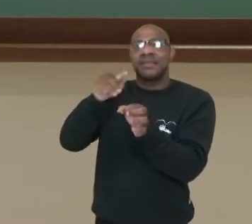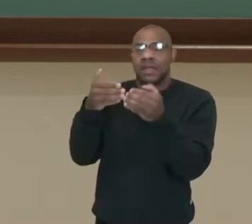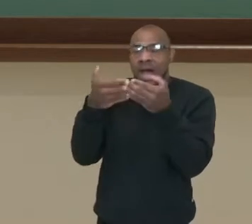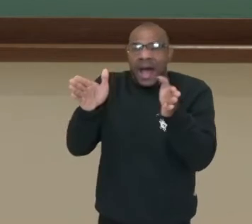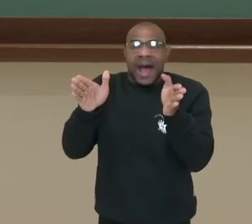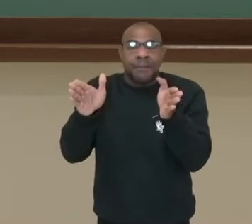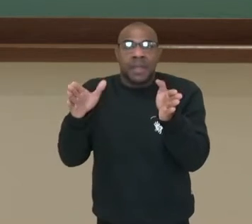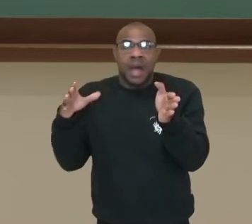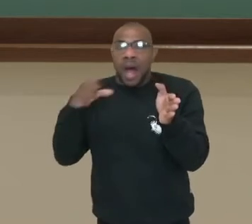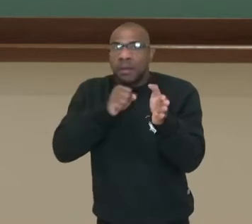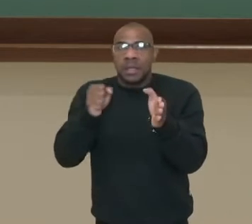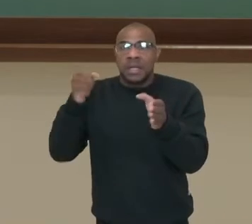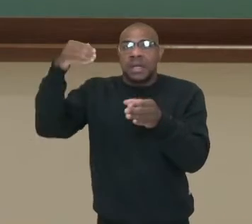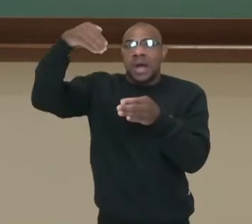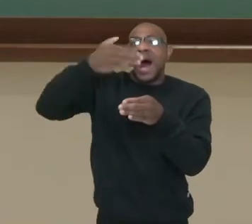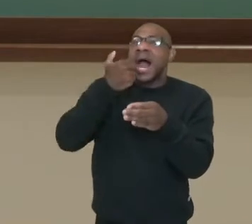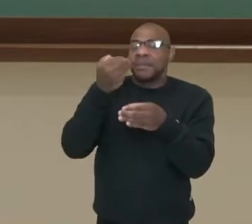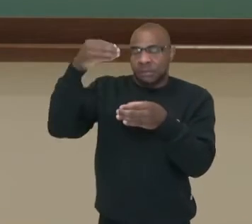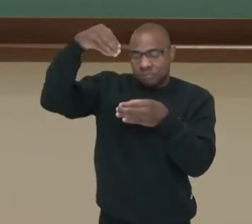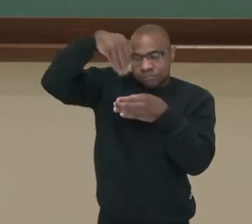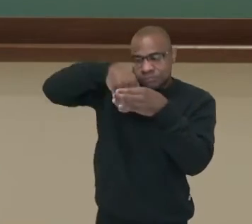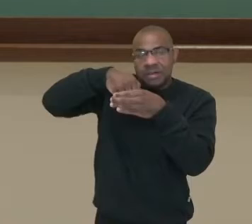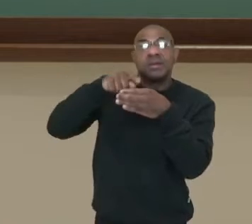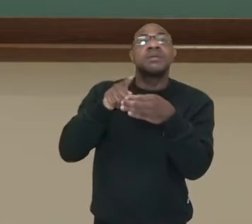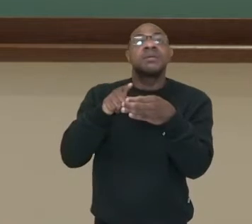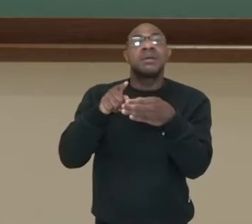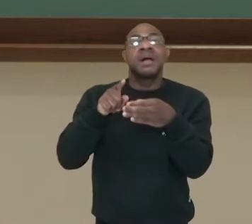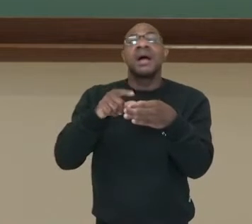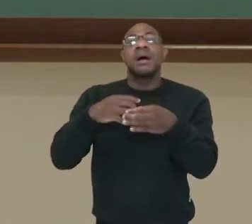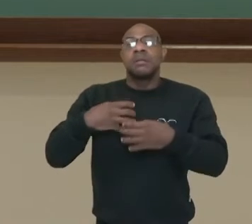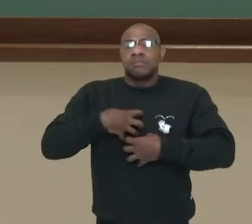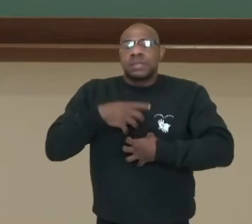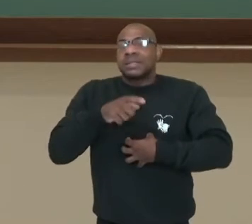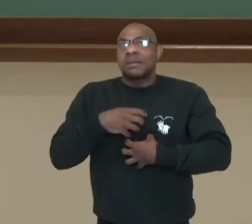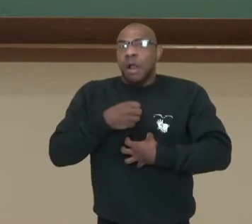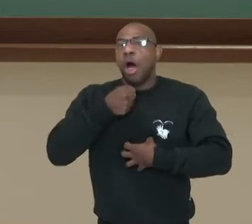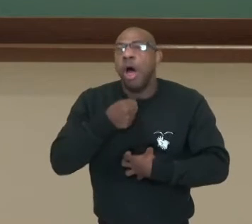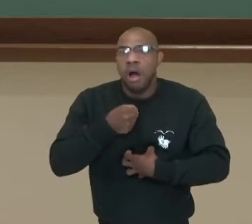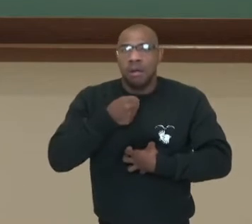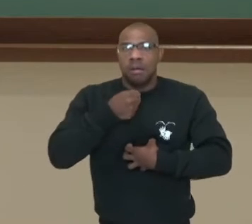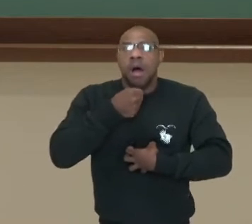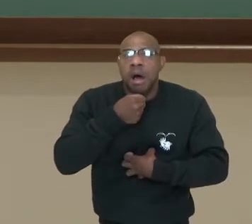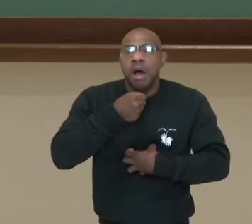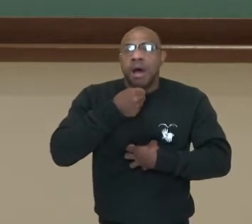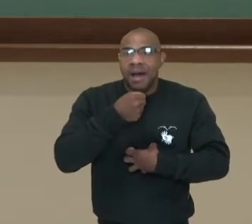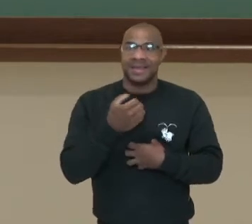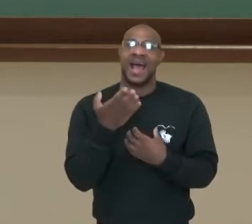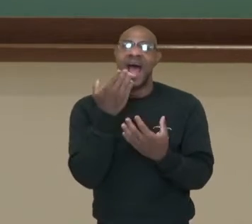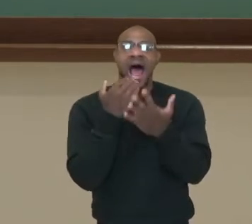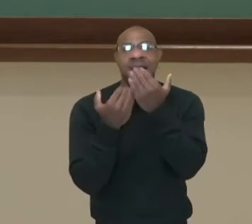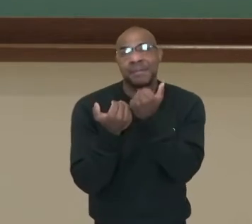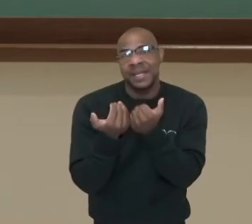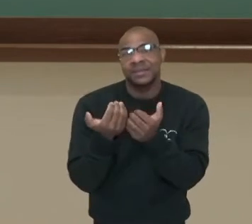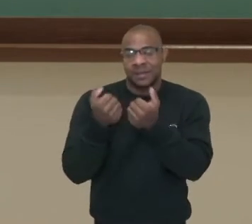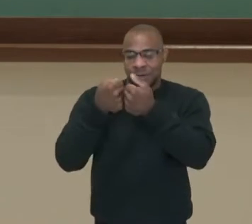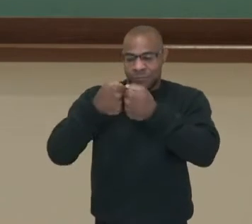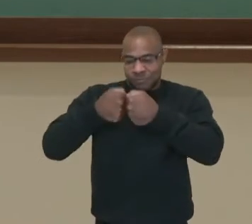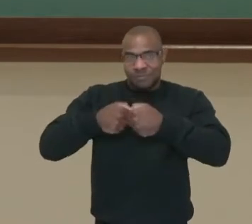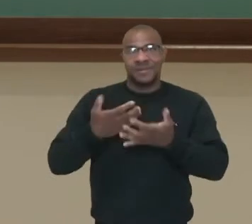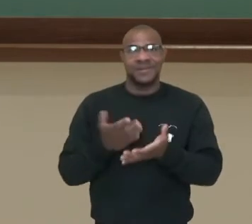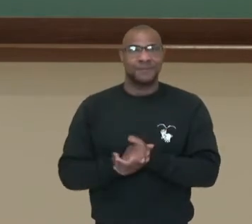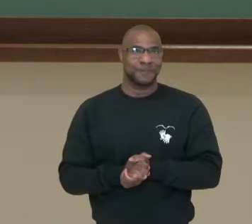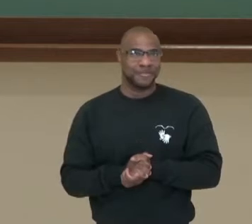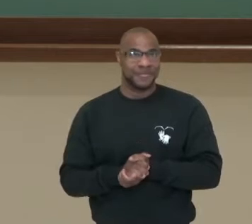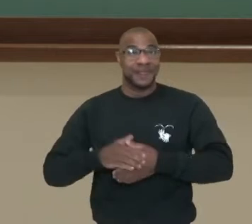por acaso entra algum alimento, a reação justamente é de tosse para que o alimento siga seu caminho correto.